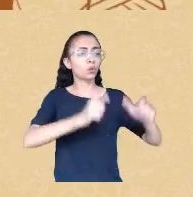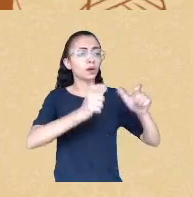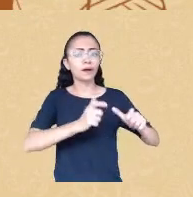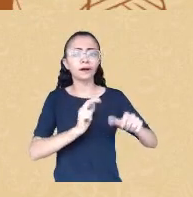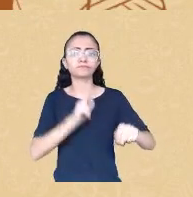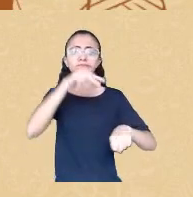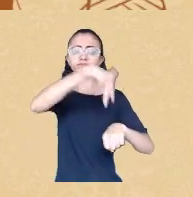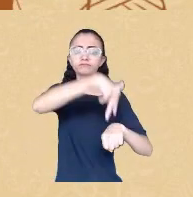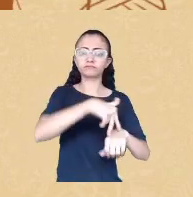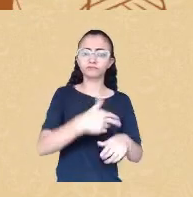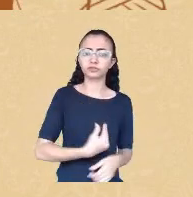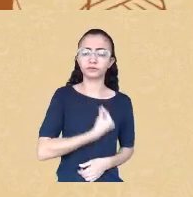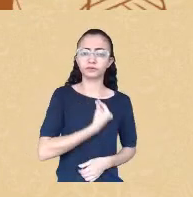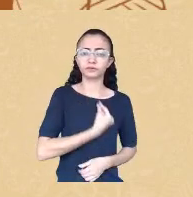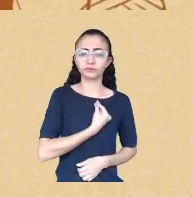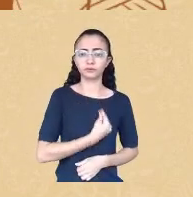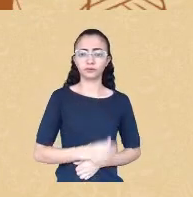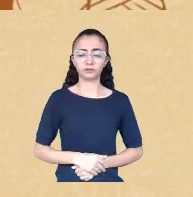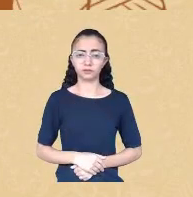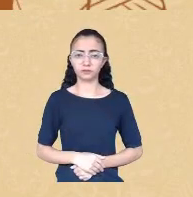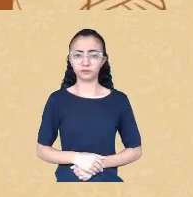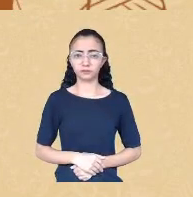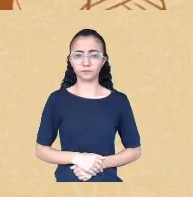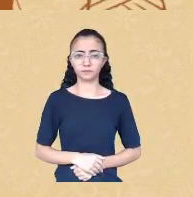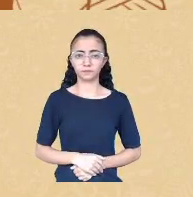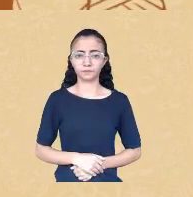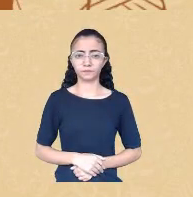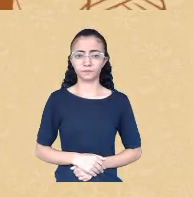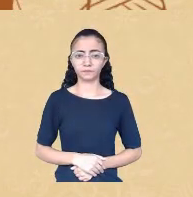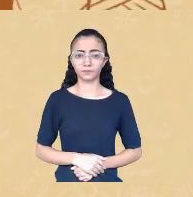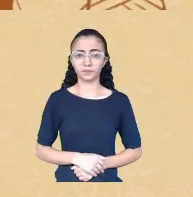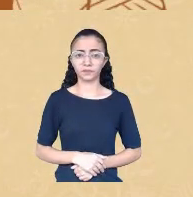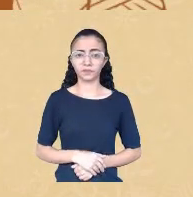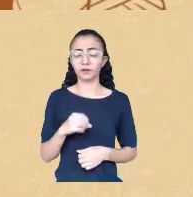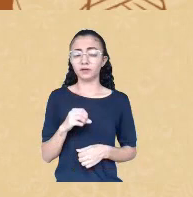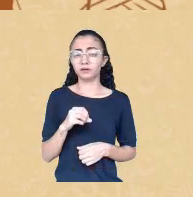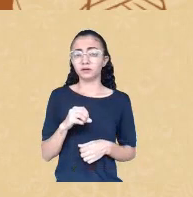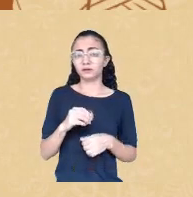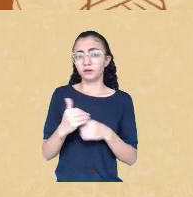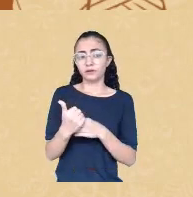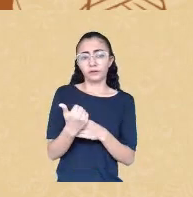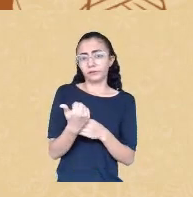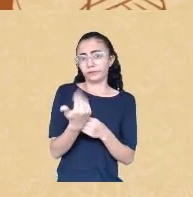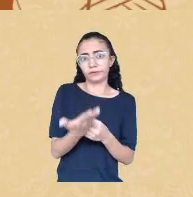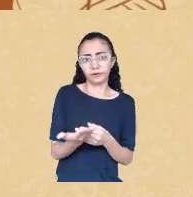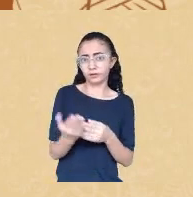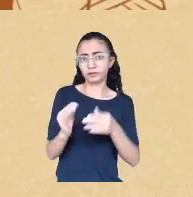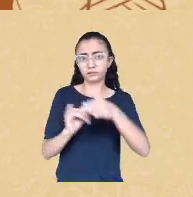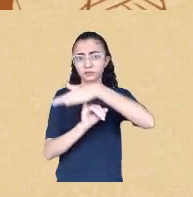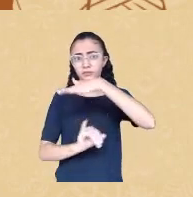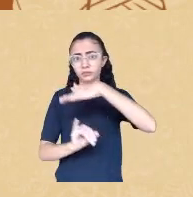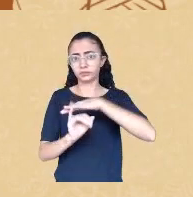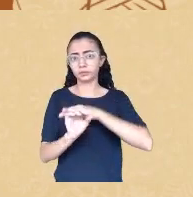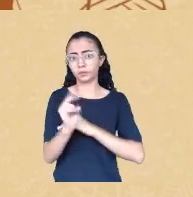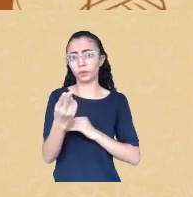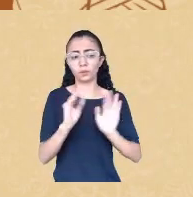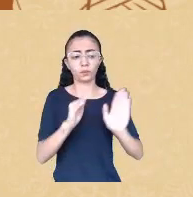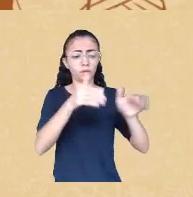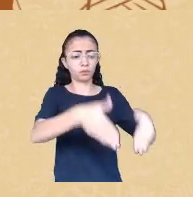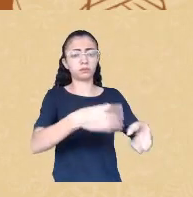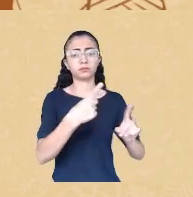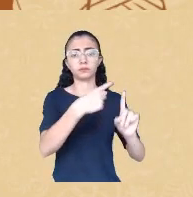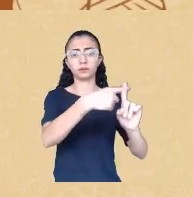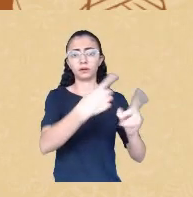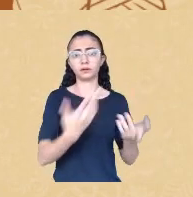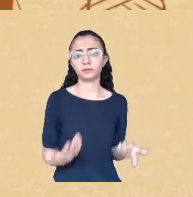né, fora dessas instituições, quando possível, ou no cemitério, ou qualquer buraco no chão, né? Não precisava nem